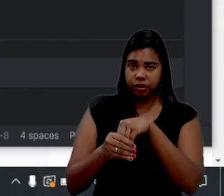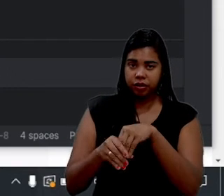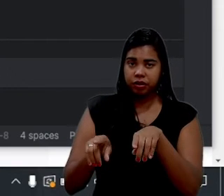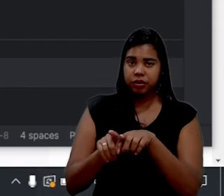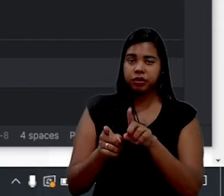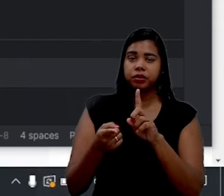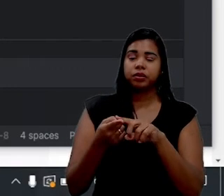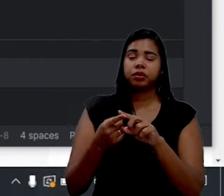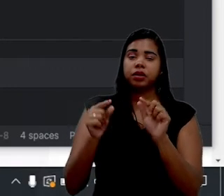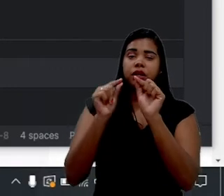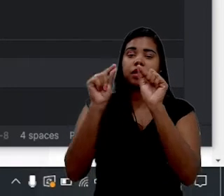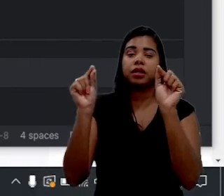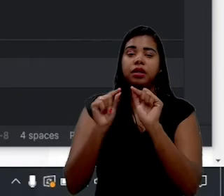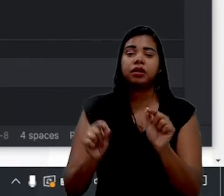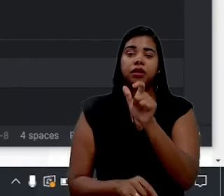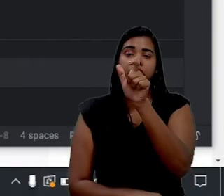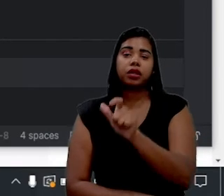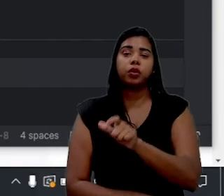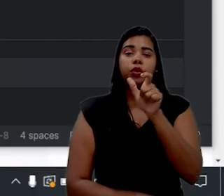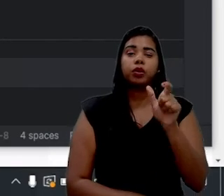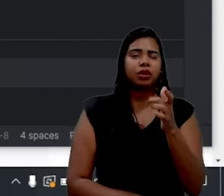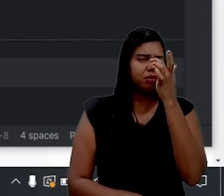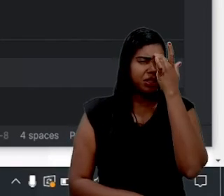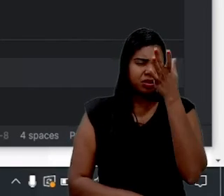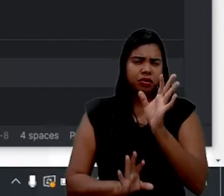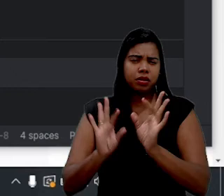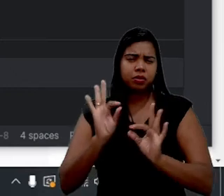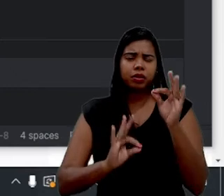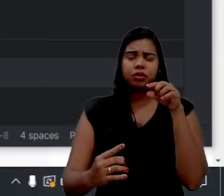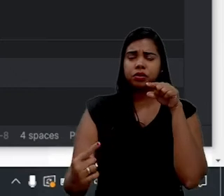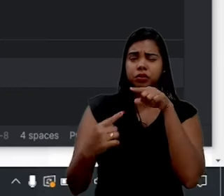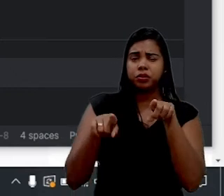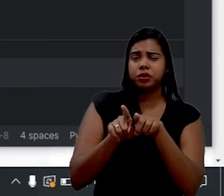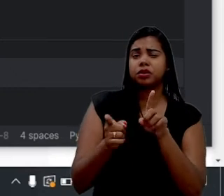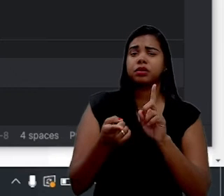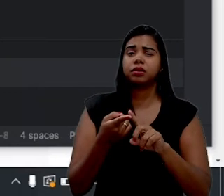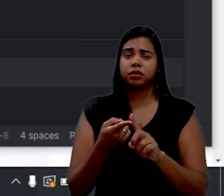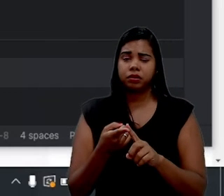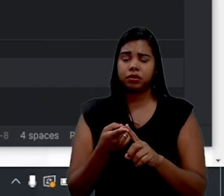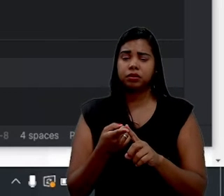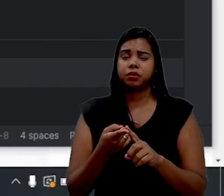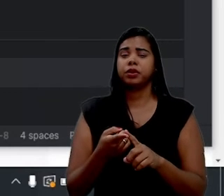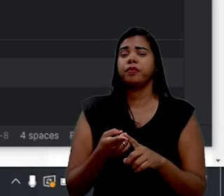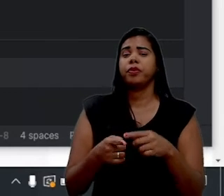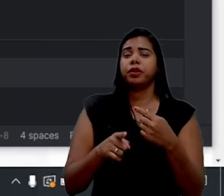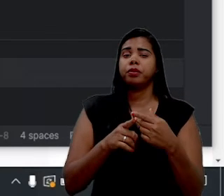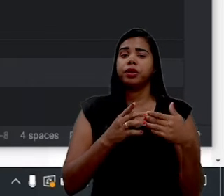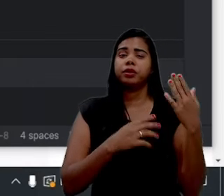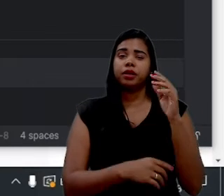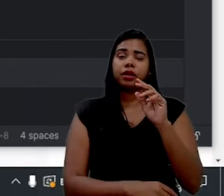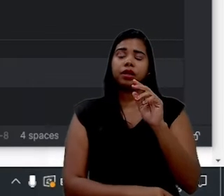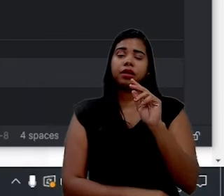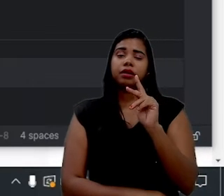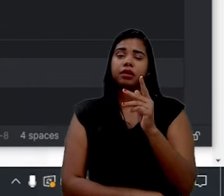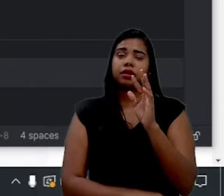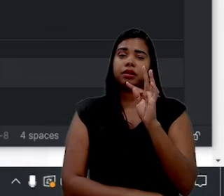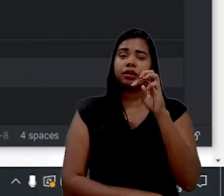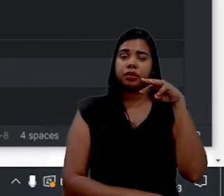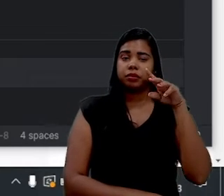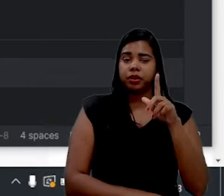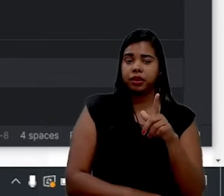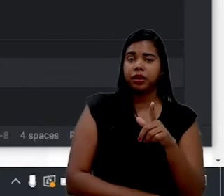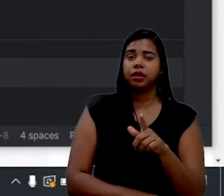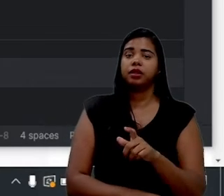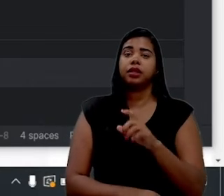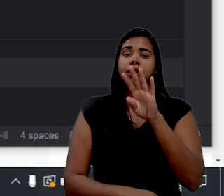divide em linhas e colunas e fica mais fácil de arrumar os objetos. Que antigamente em HTML o pessoal fazia com tabelas, né? Criava